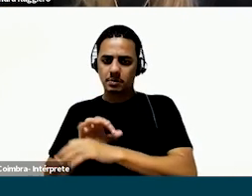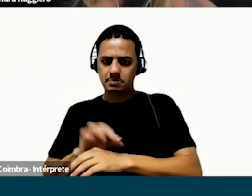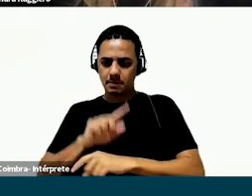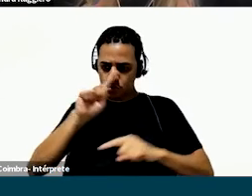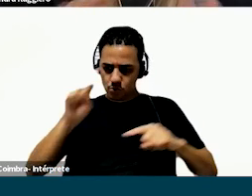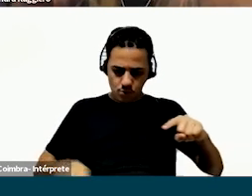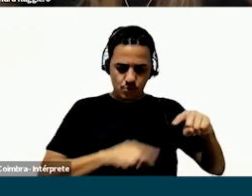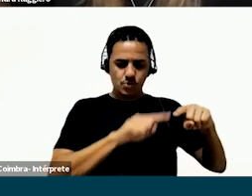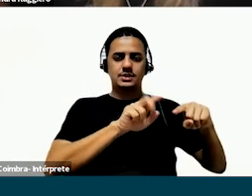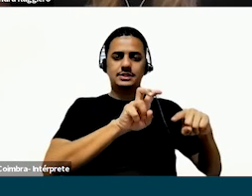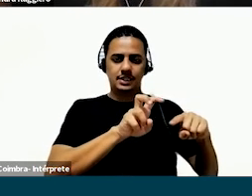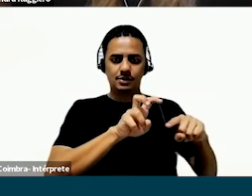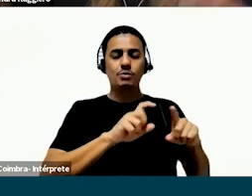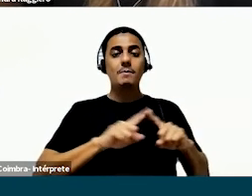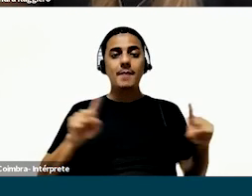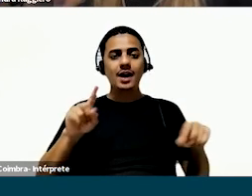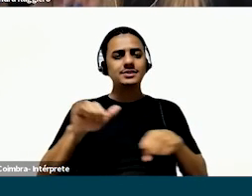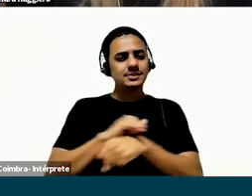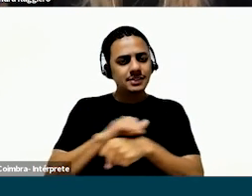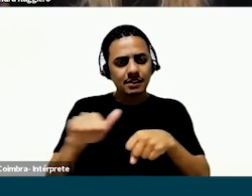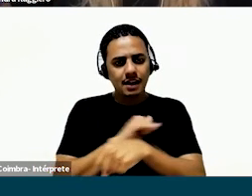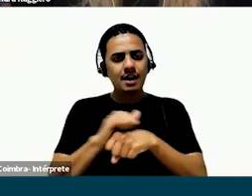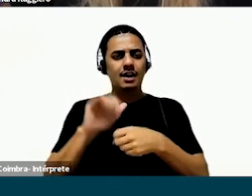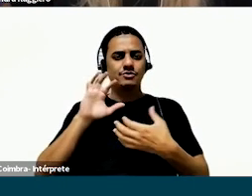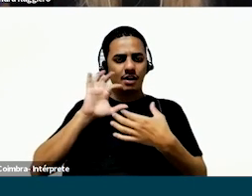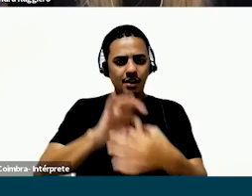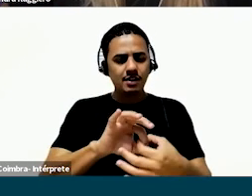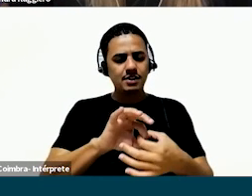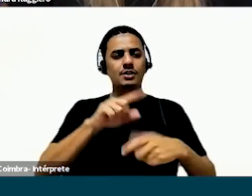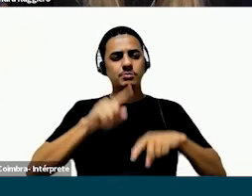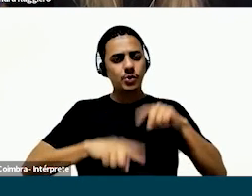fase, mas, estrategicamente, trabalhando com o pensamento de